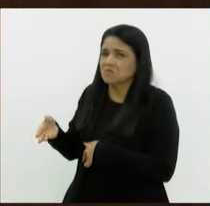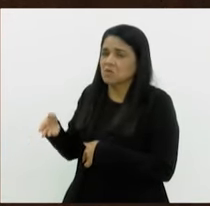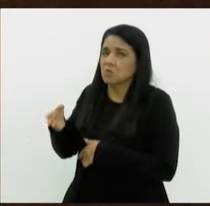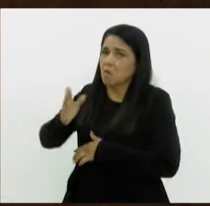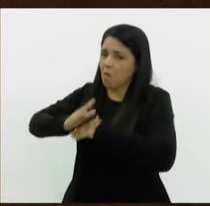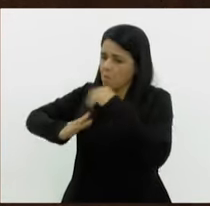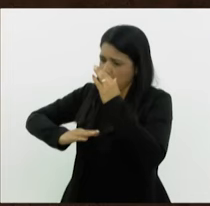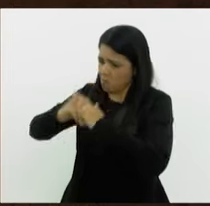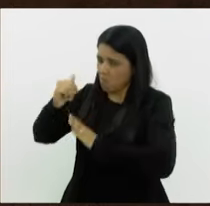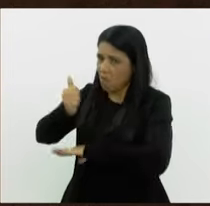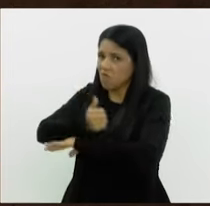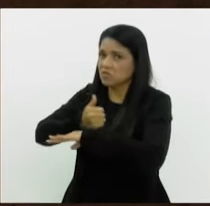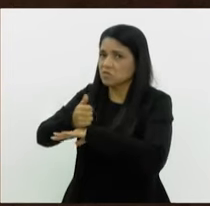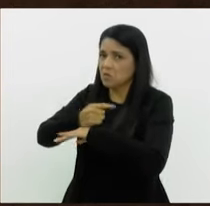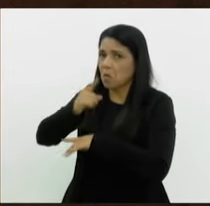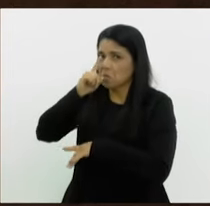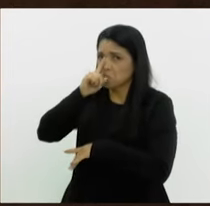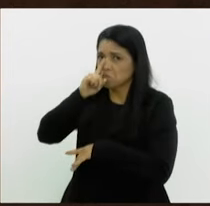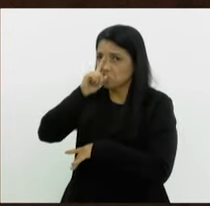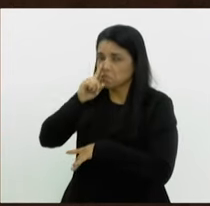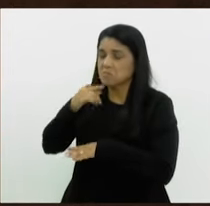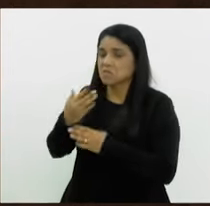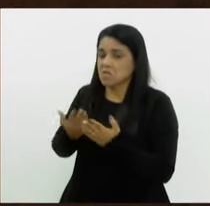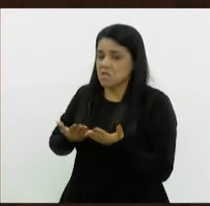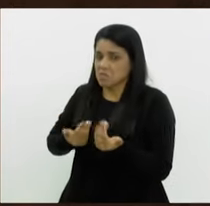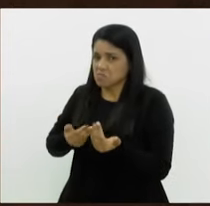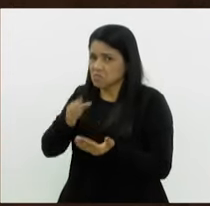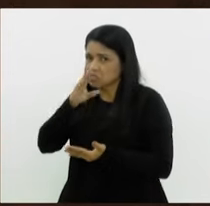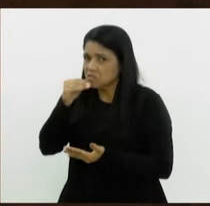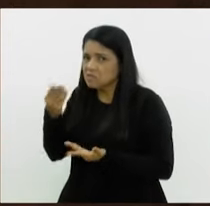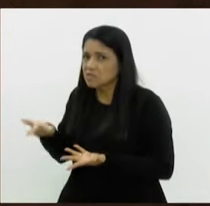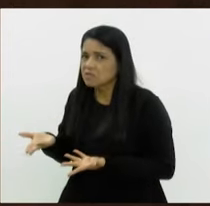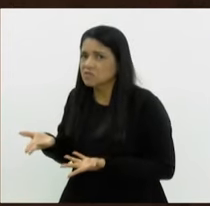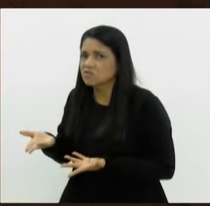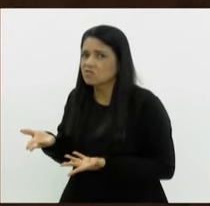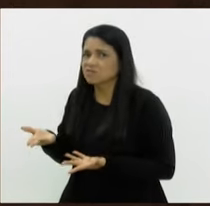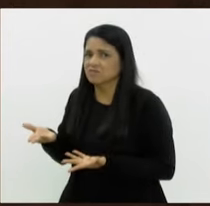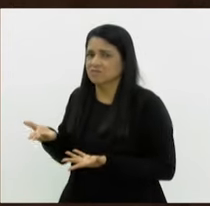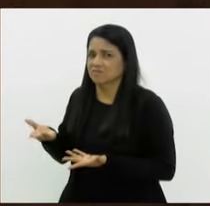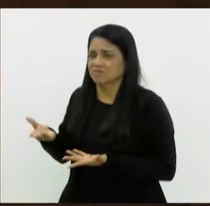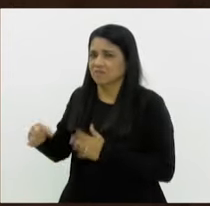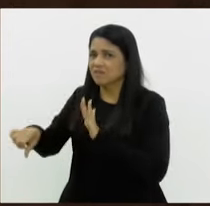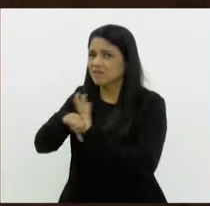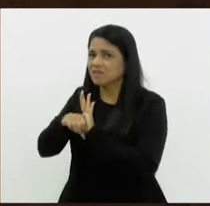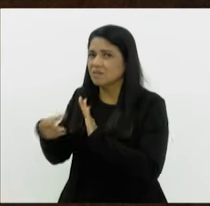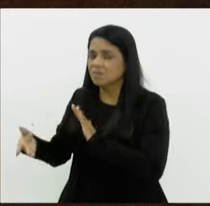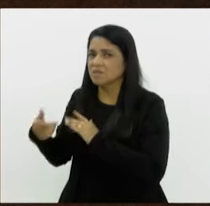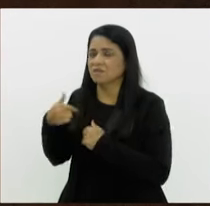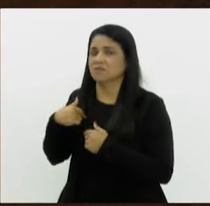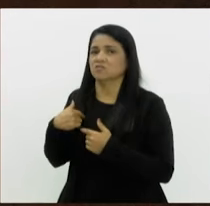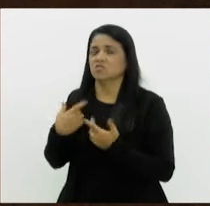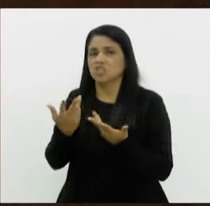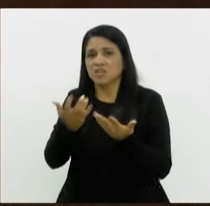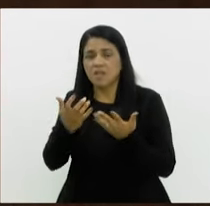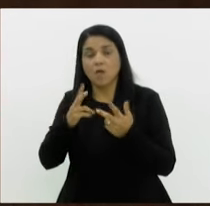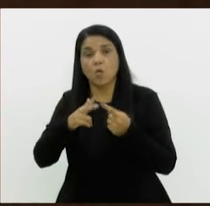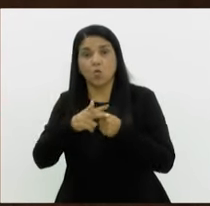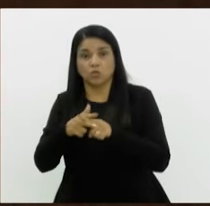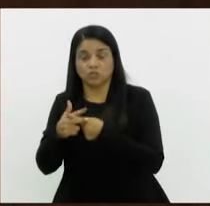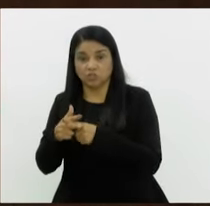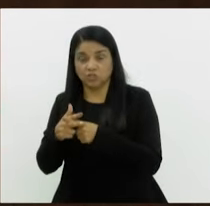de risco que envolve adolescentes infratores. Então, o que a gente queria era corrigir isso. Porque hoje o administrativo que se